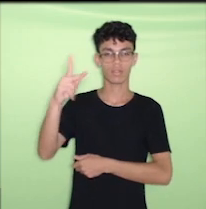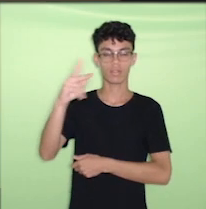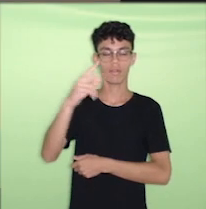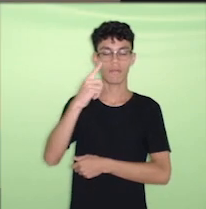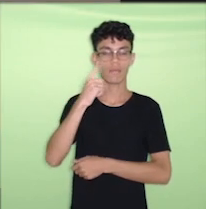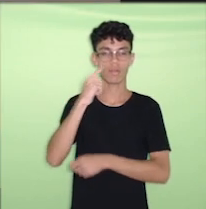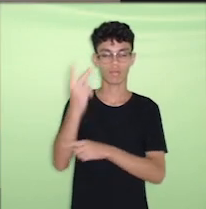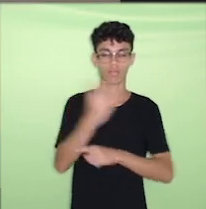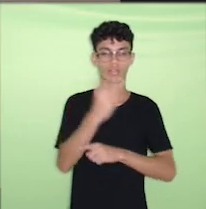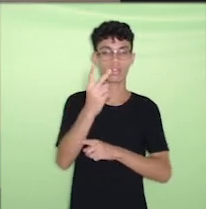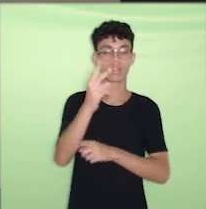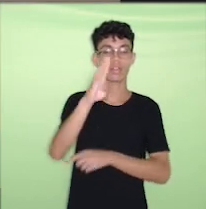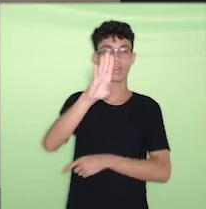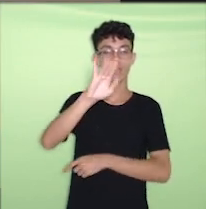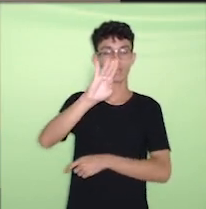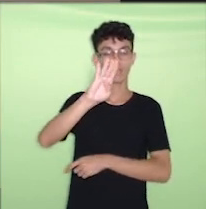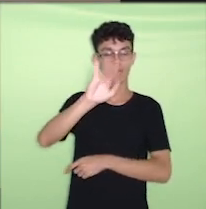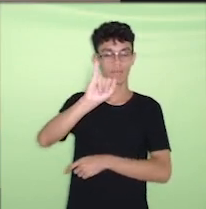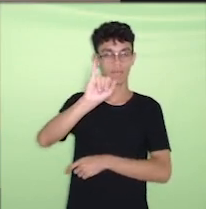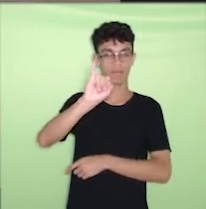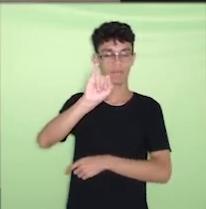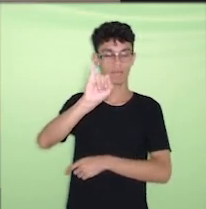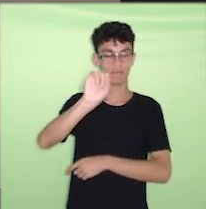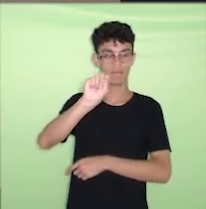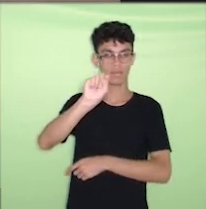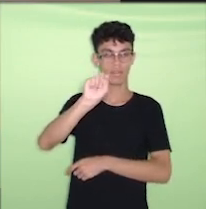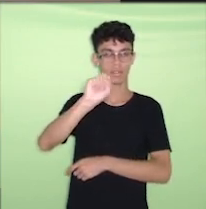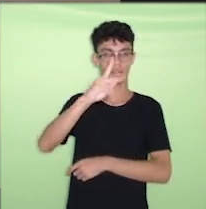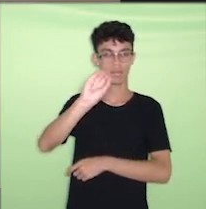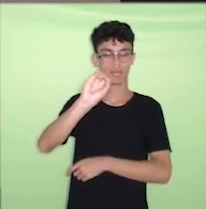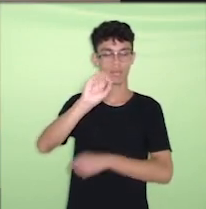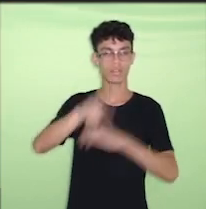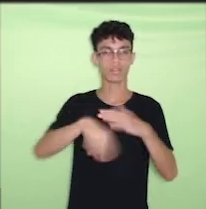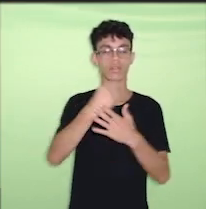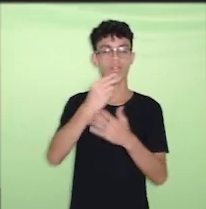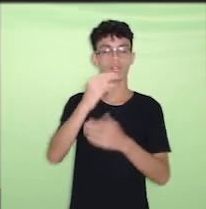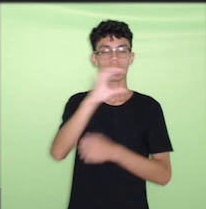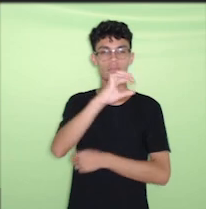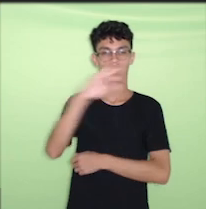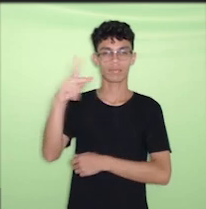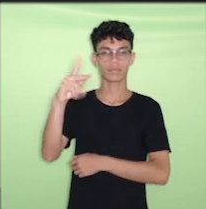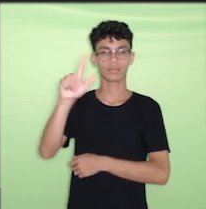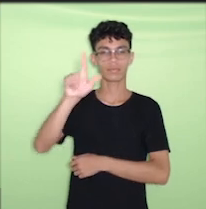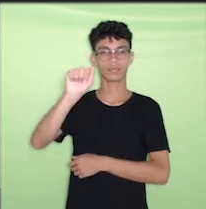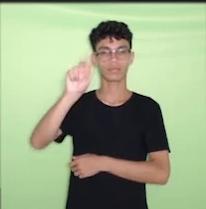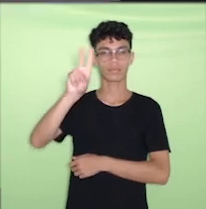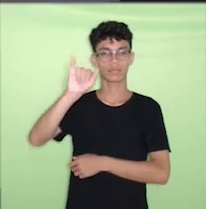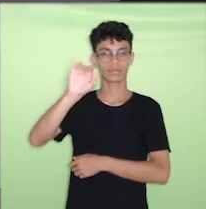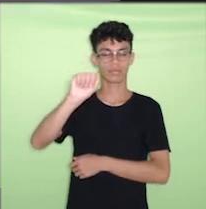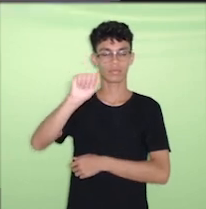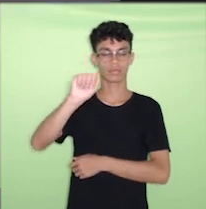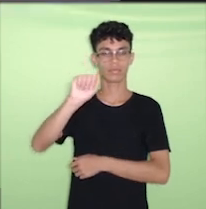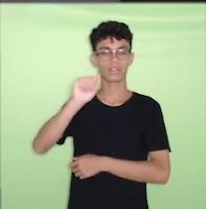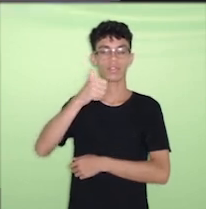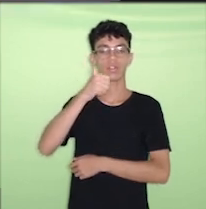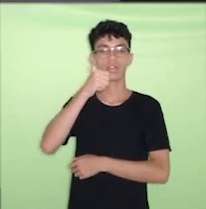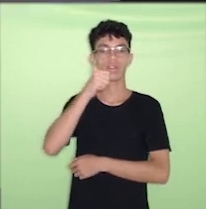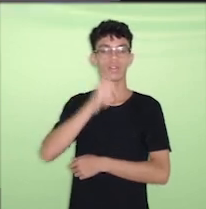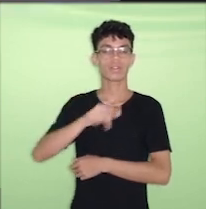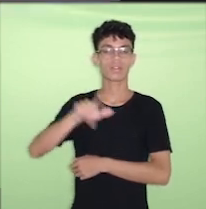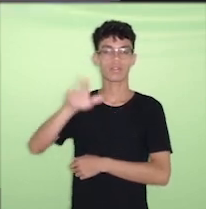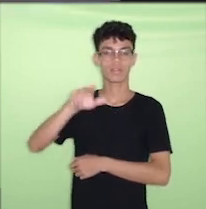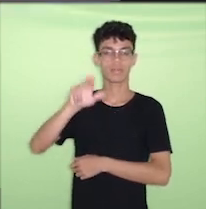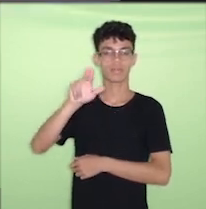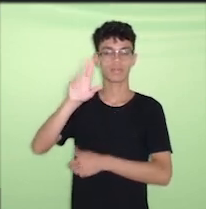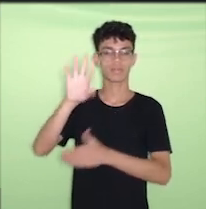Vigia, Bispo e segunda cooperadora, e Lavínia Panunzio como Irmã Superintendente.